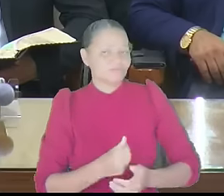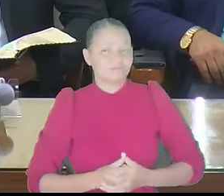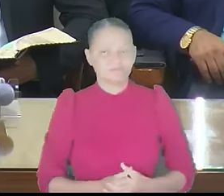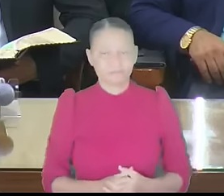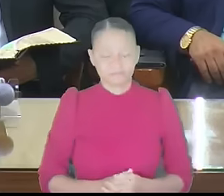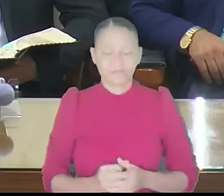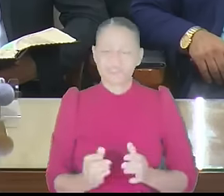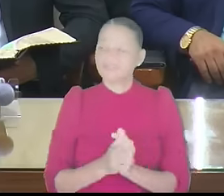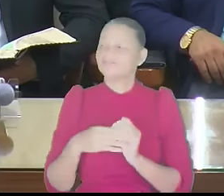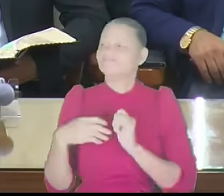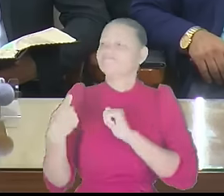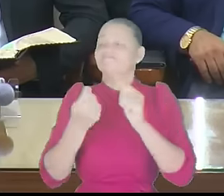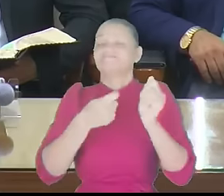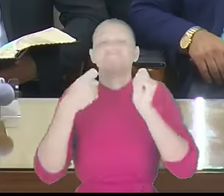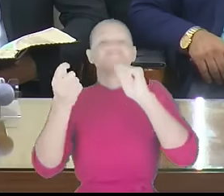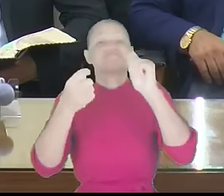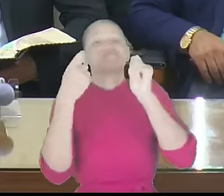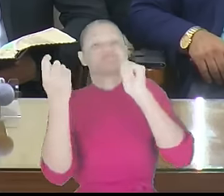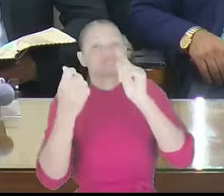Aleluia!